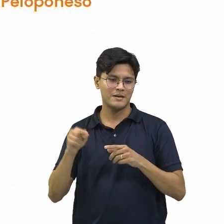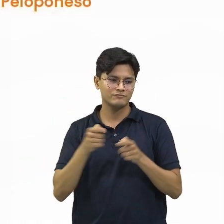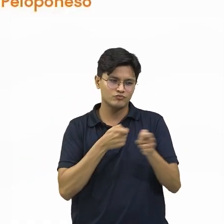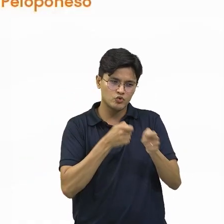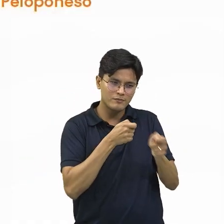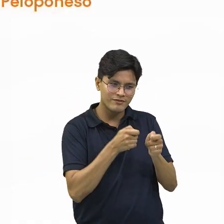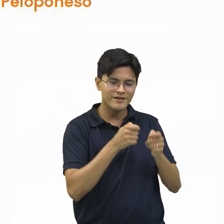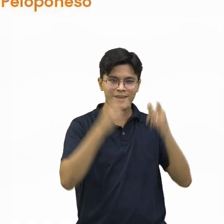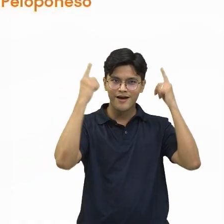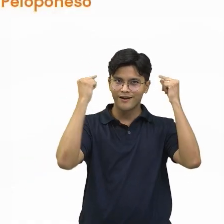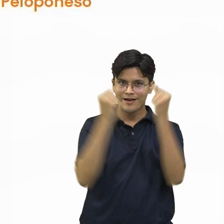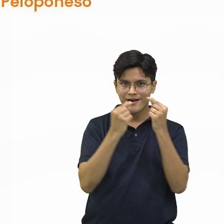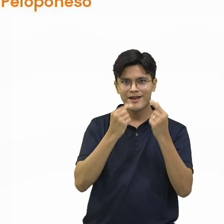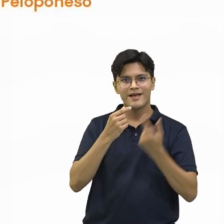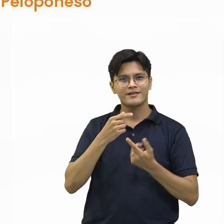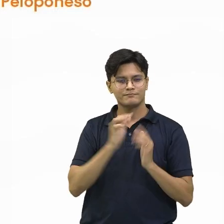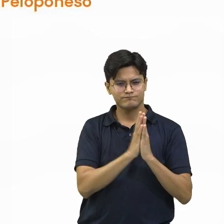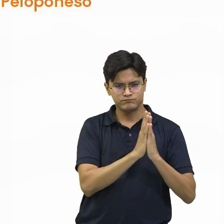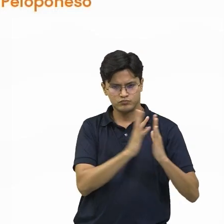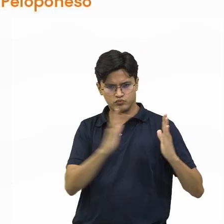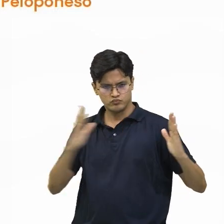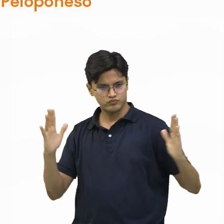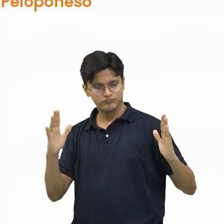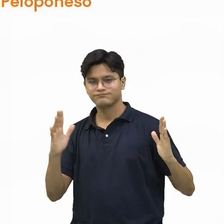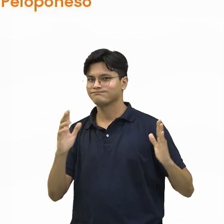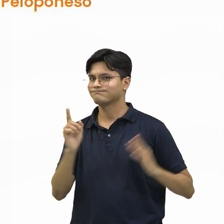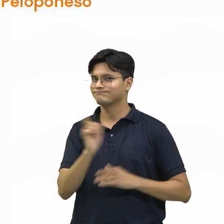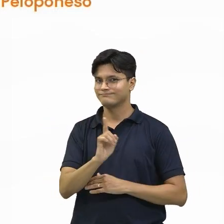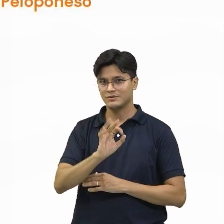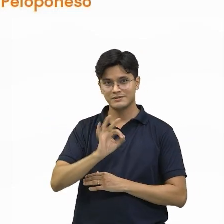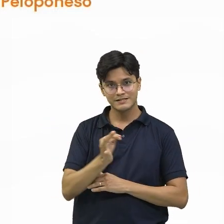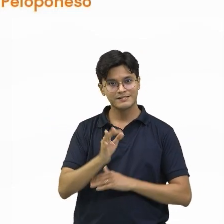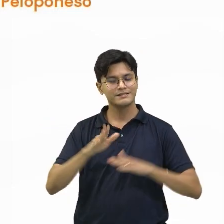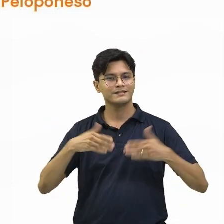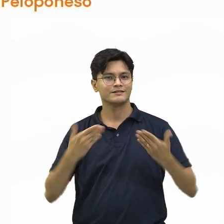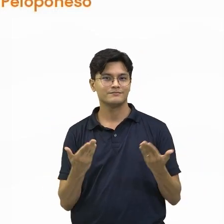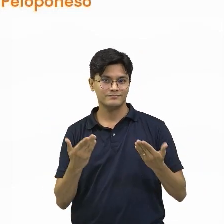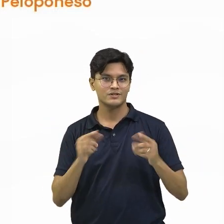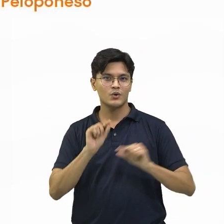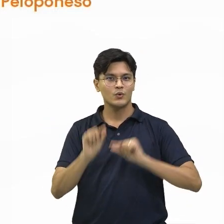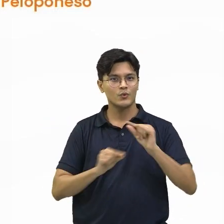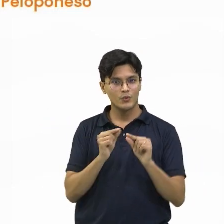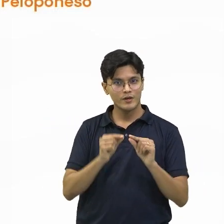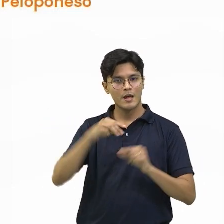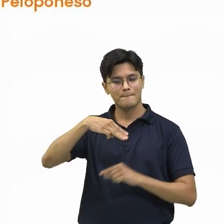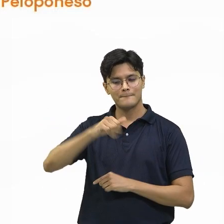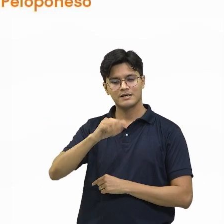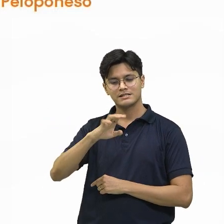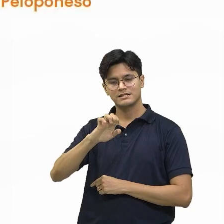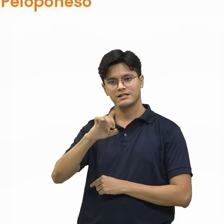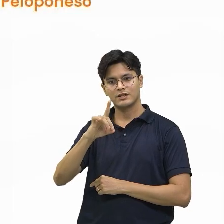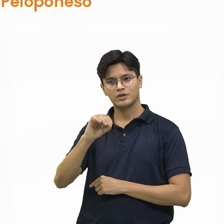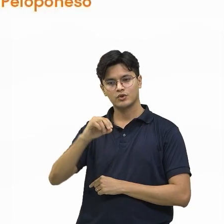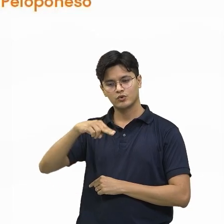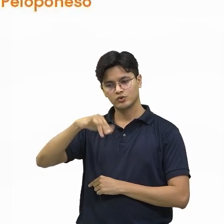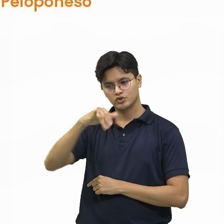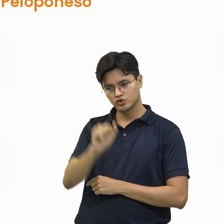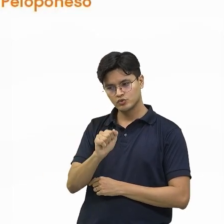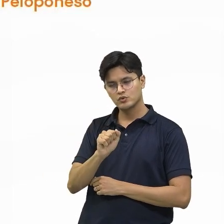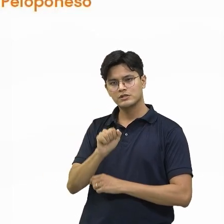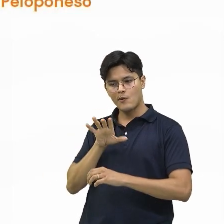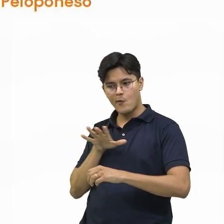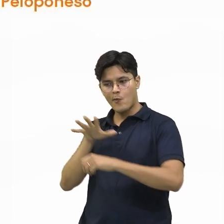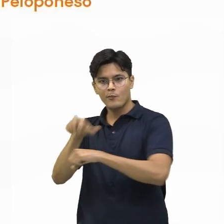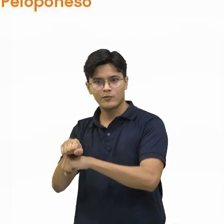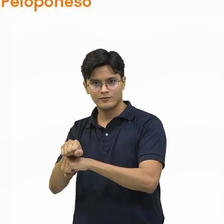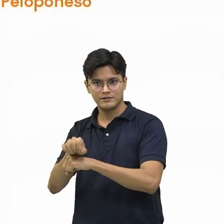Os espartanos não conseguiram impedir a invasão dos macedônios liderados por Filipe II. Além do